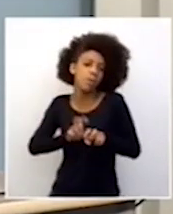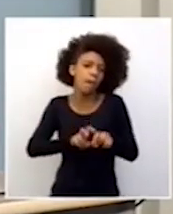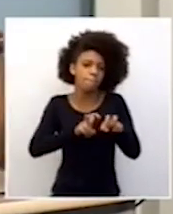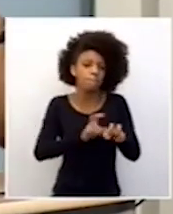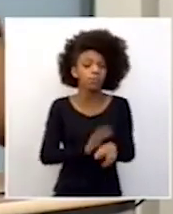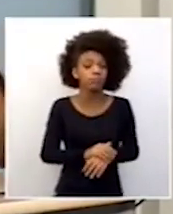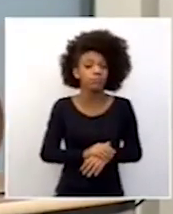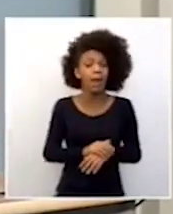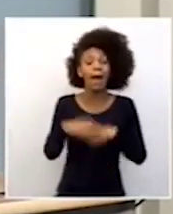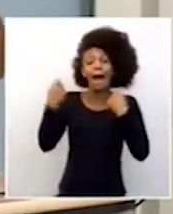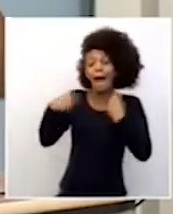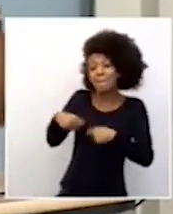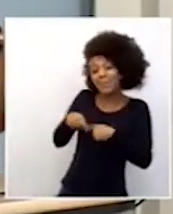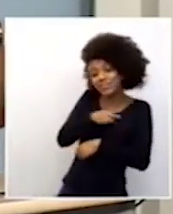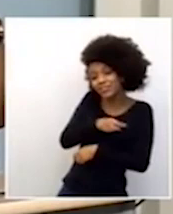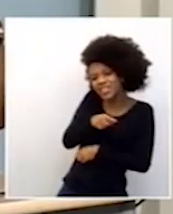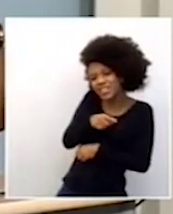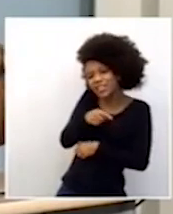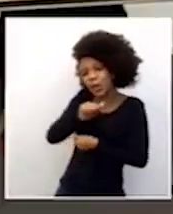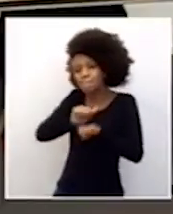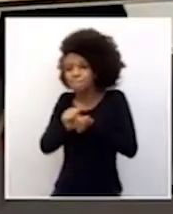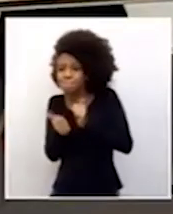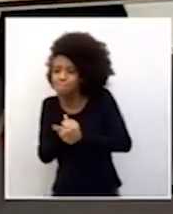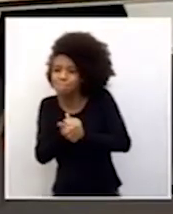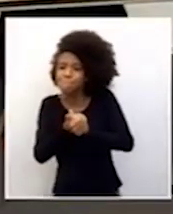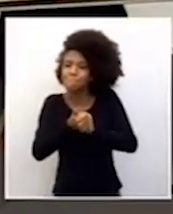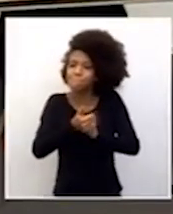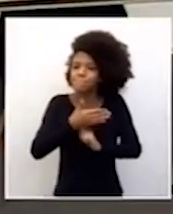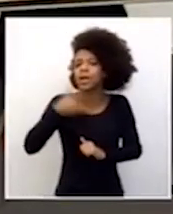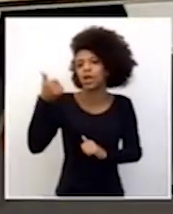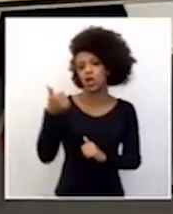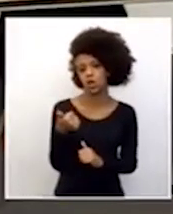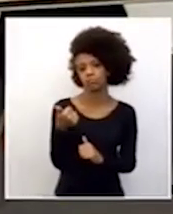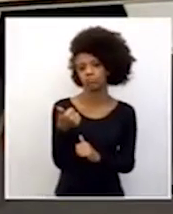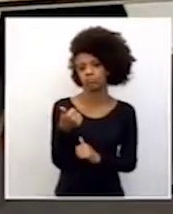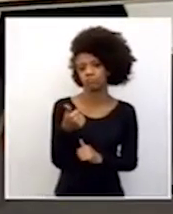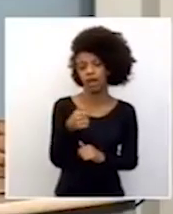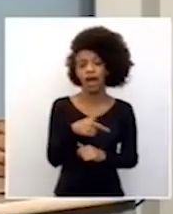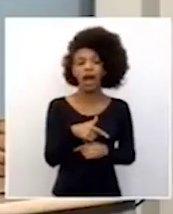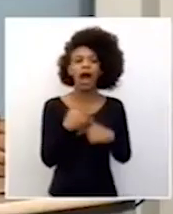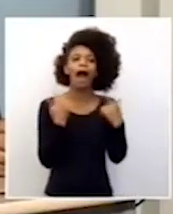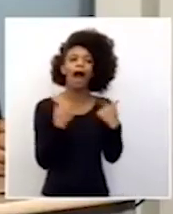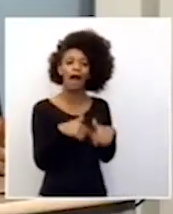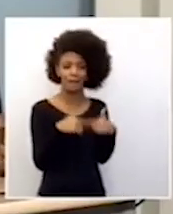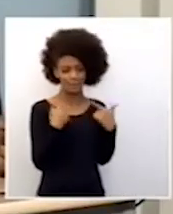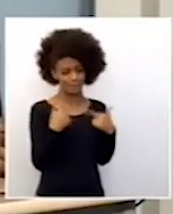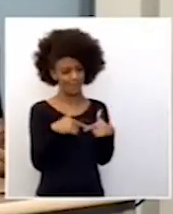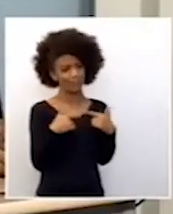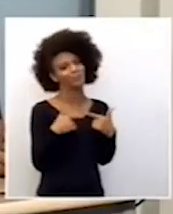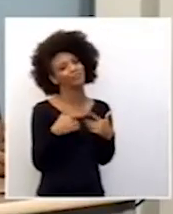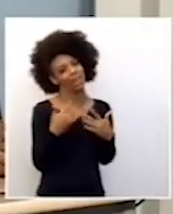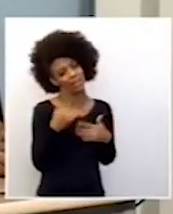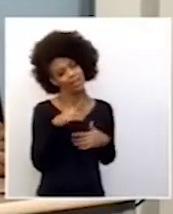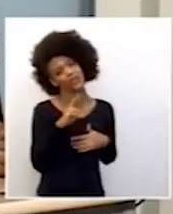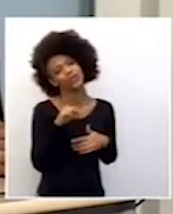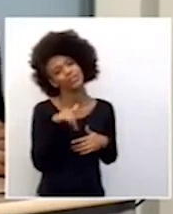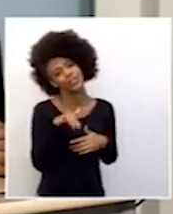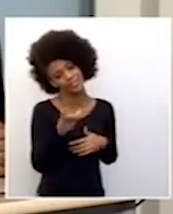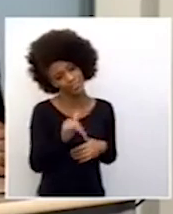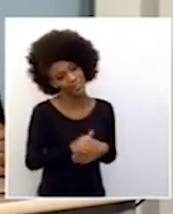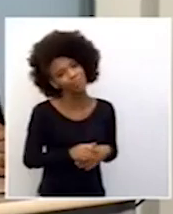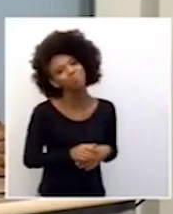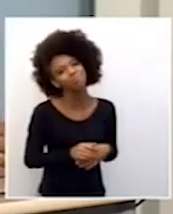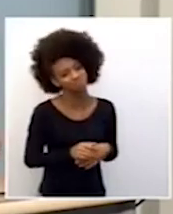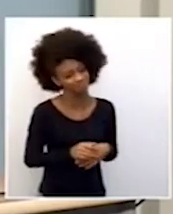que vocês sejam mais completos. O Gabriel está apontando falar sobre comédia. Então a comédia é a ironia. A